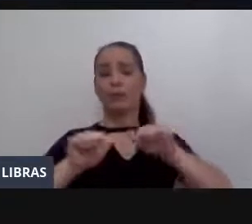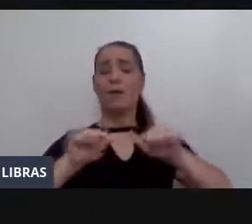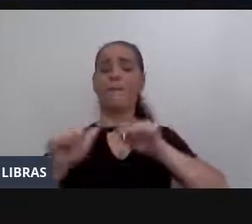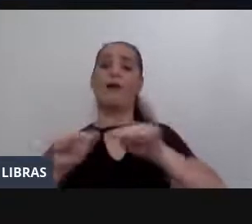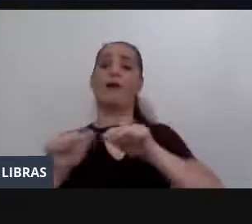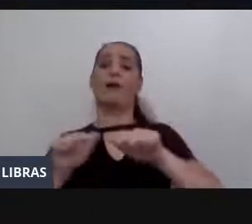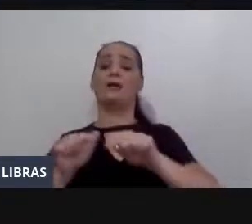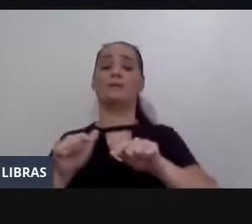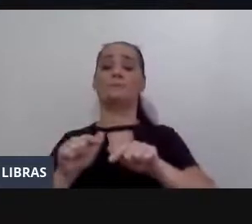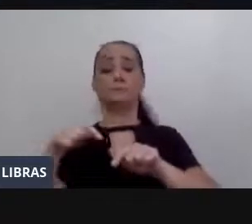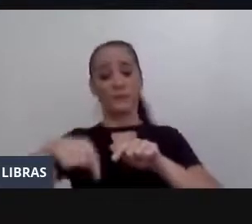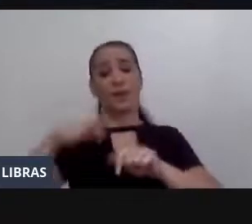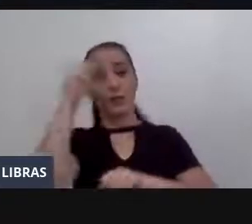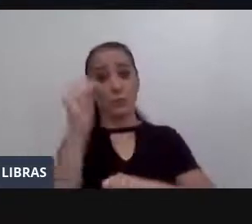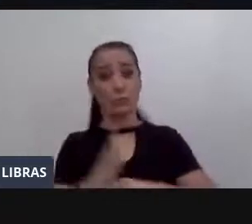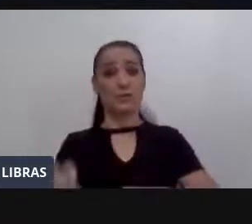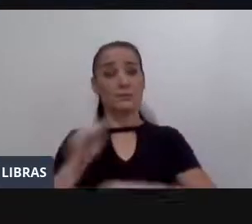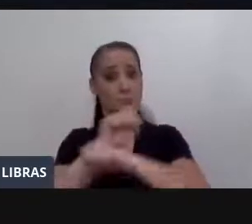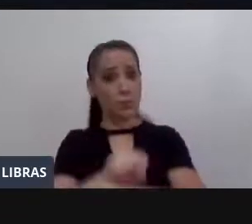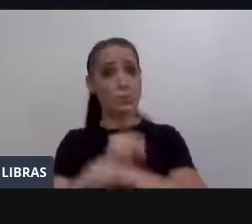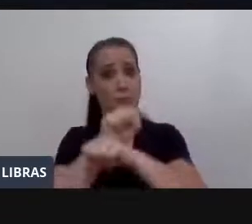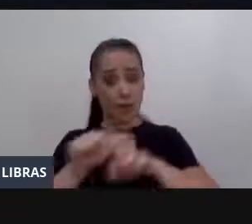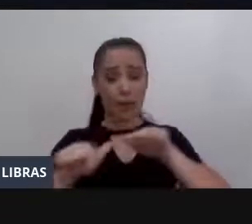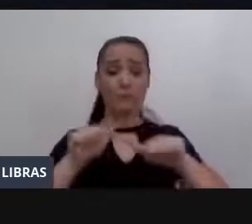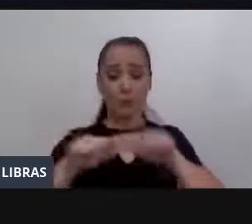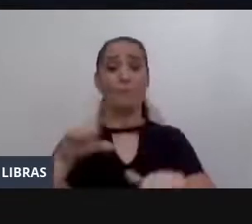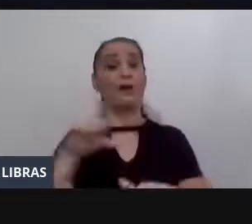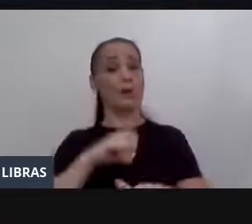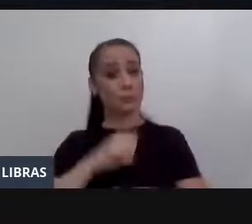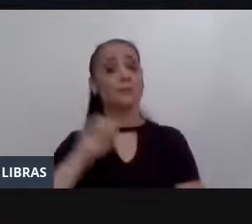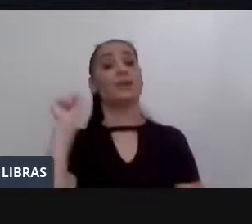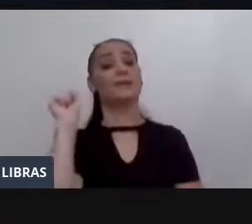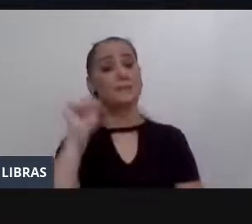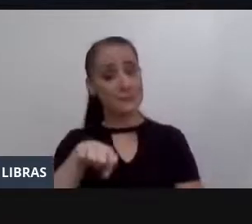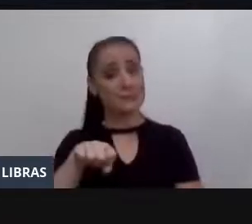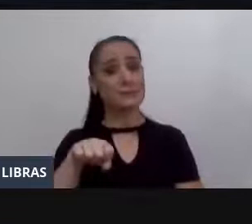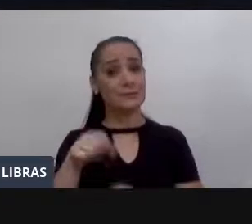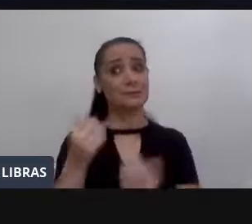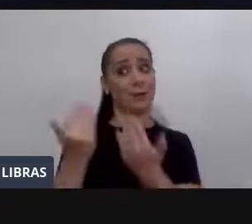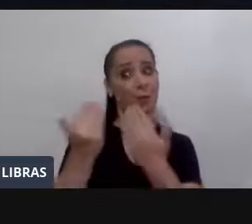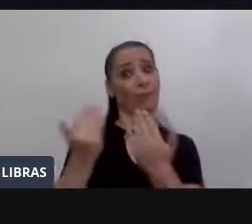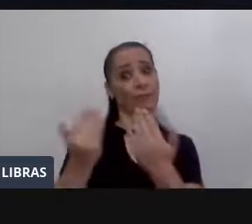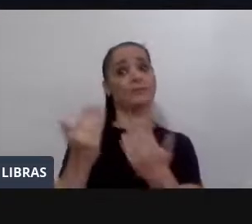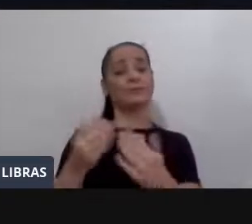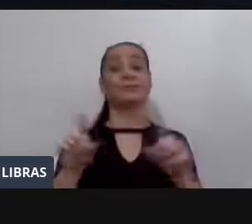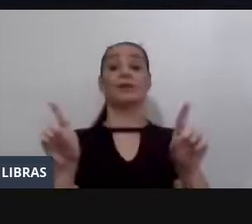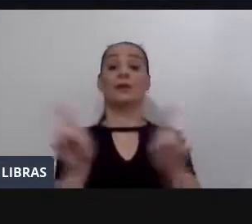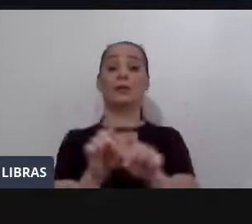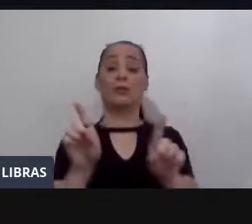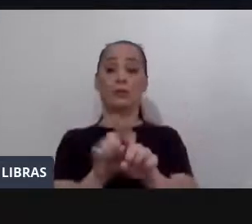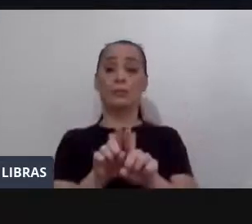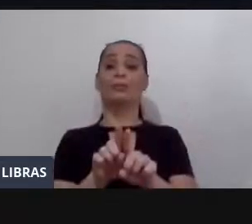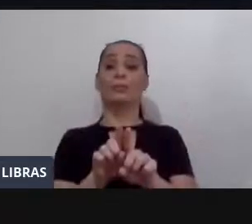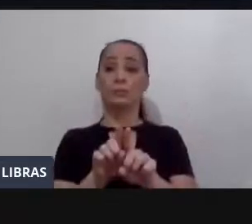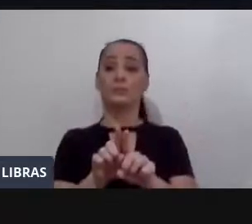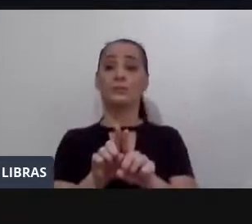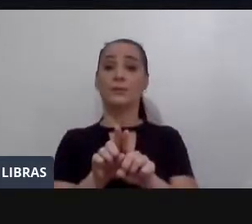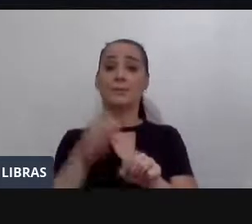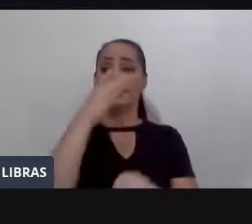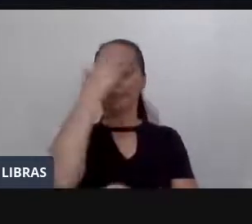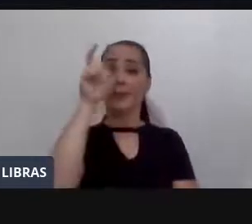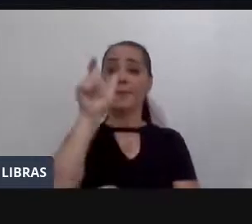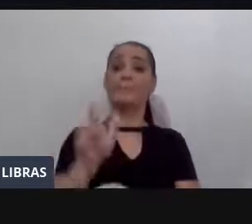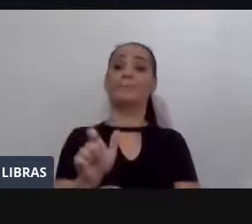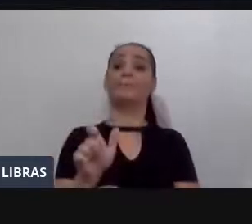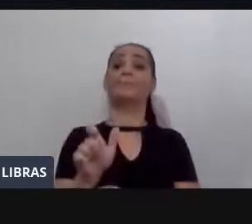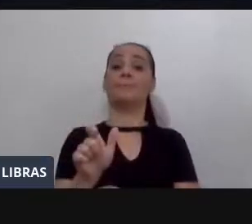Brasil, porque tem sim, tem trabalho escravo, trabalhos análogos à escravidão. Inclusive, tem muita gente se aproveitando da